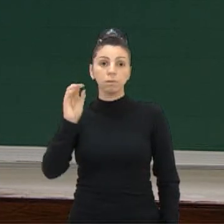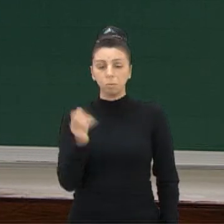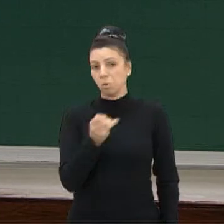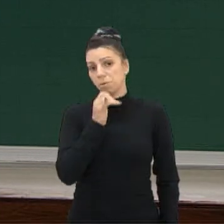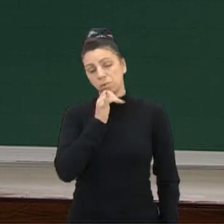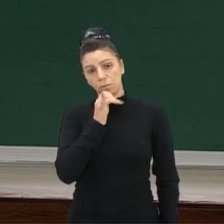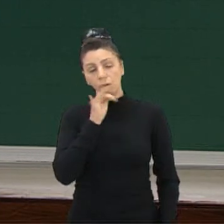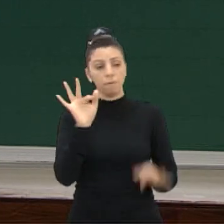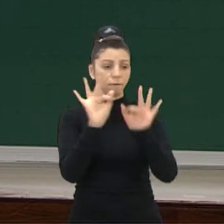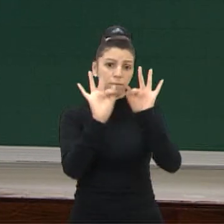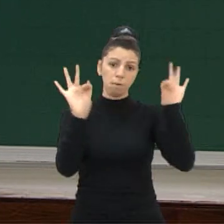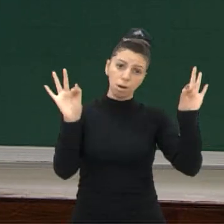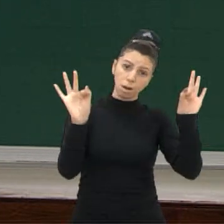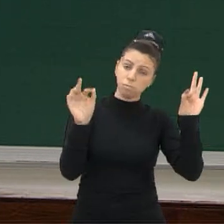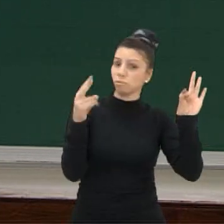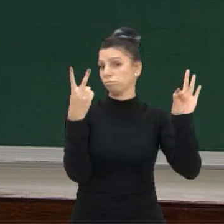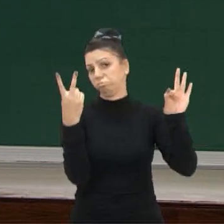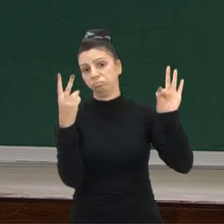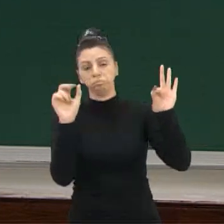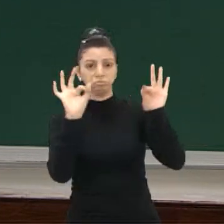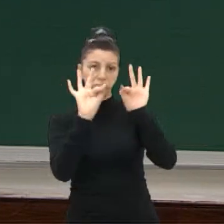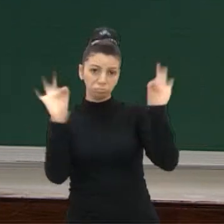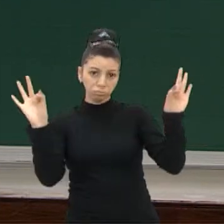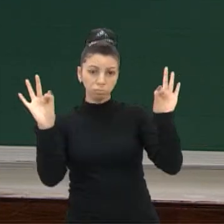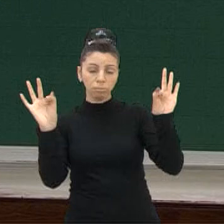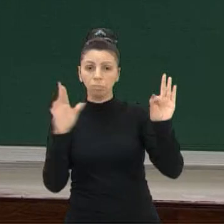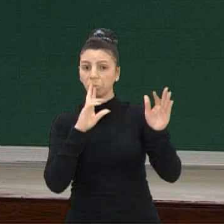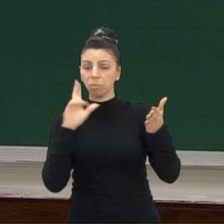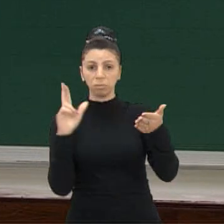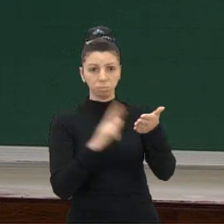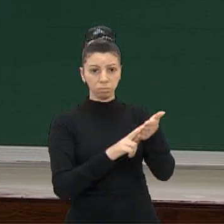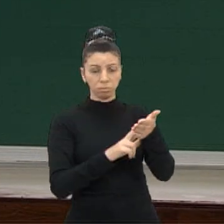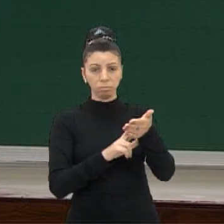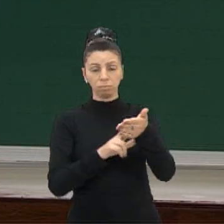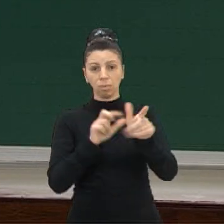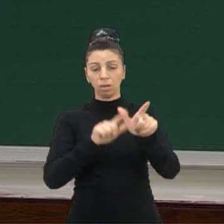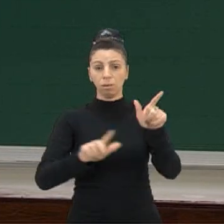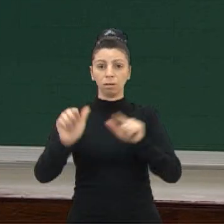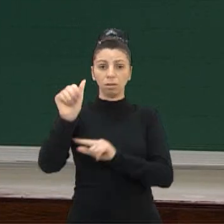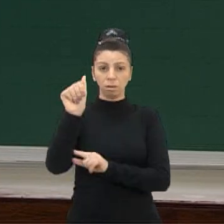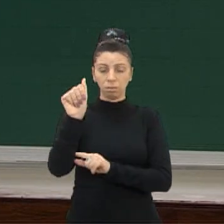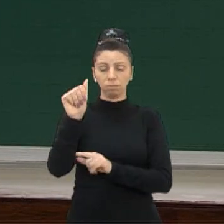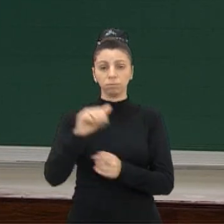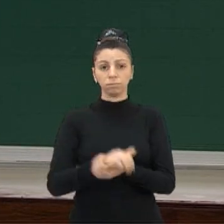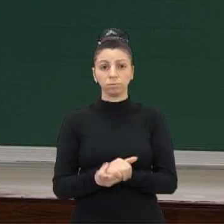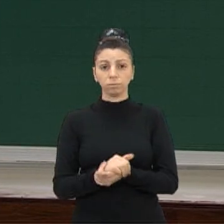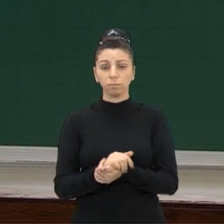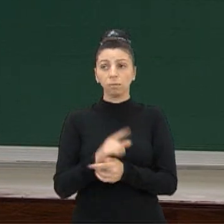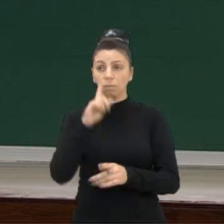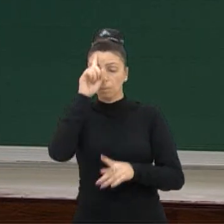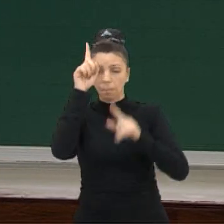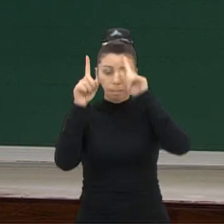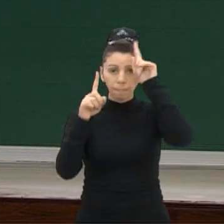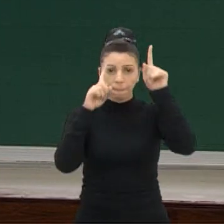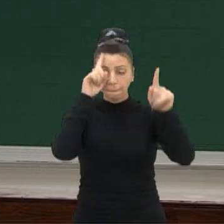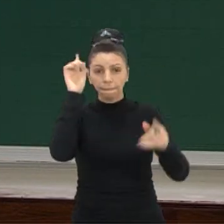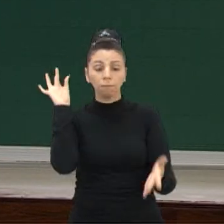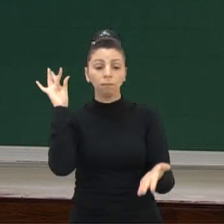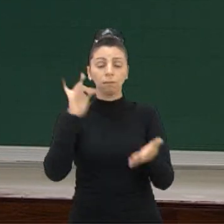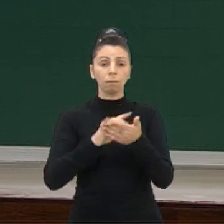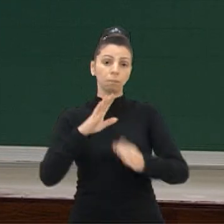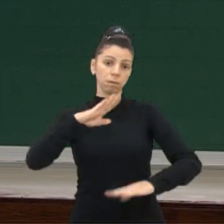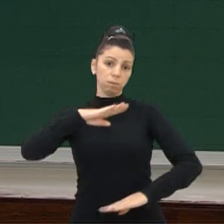uma frase, né, ou duas que vocês acham necessários aí para responder a letra A. Na letra B, a forma criativa de transformar um fato